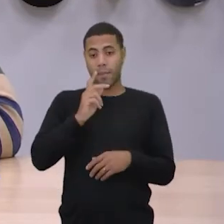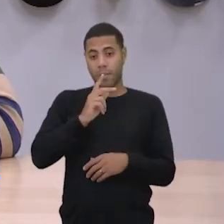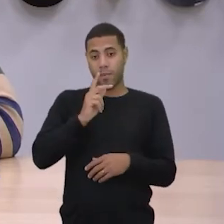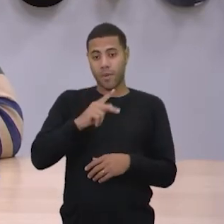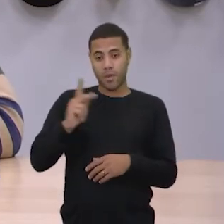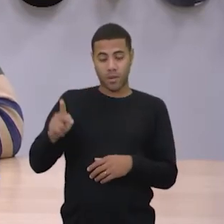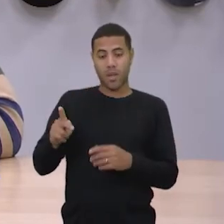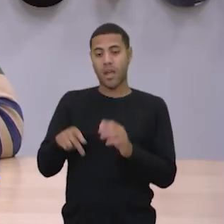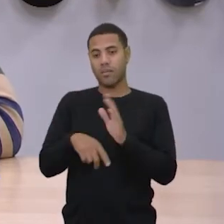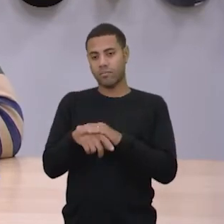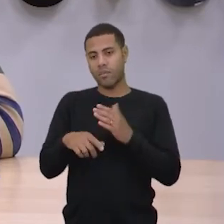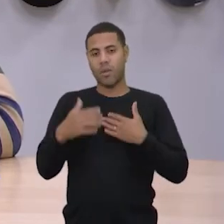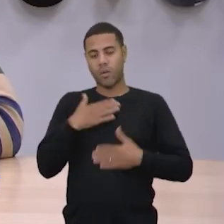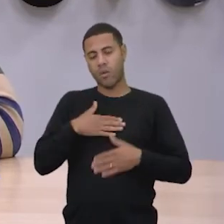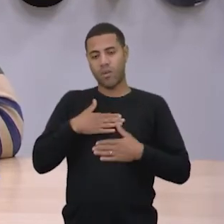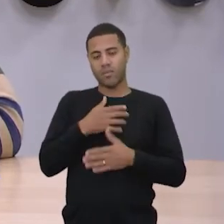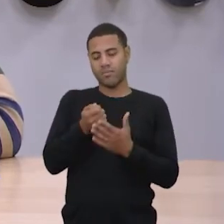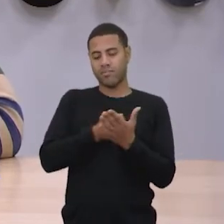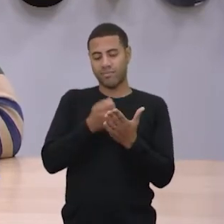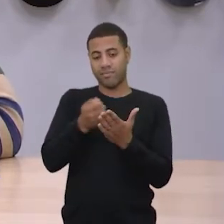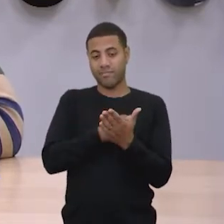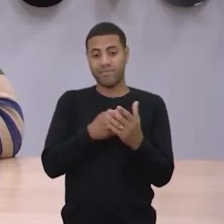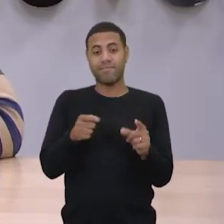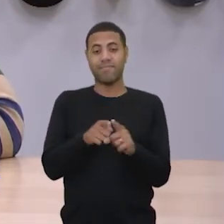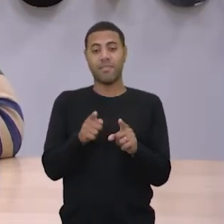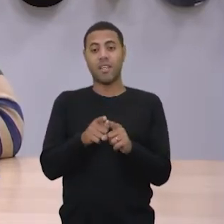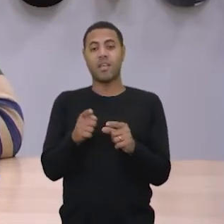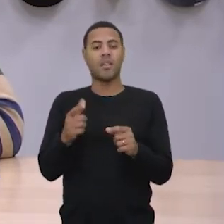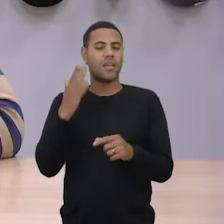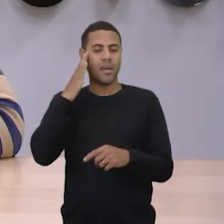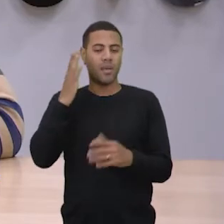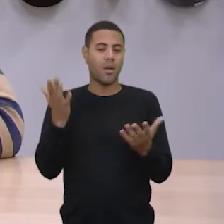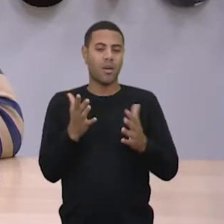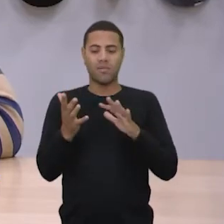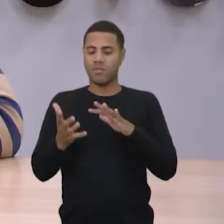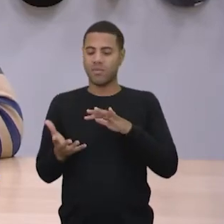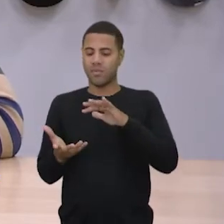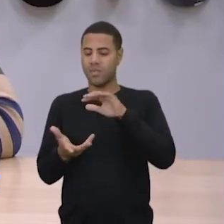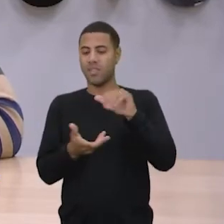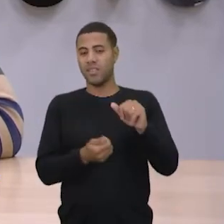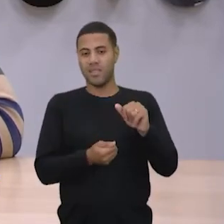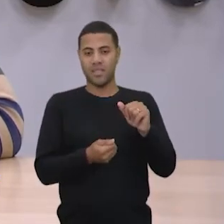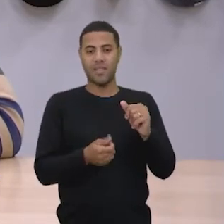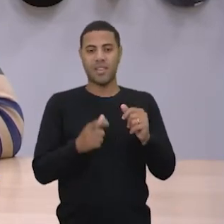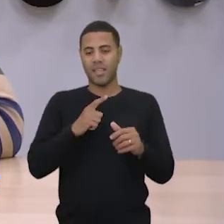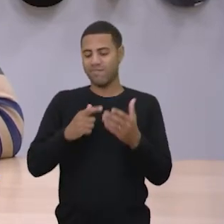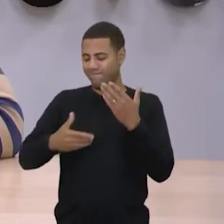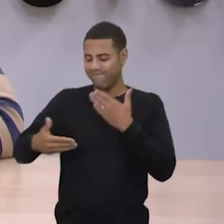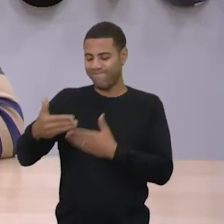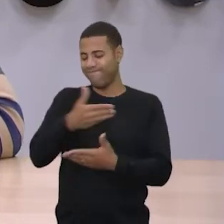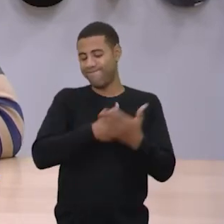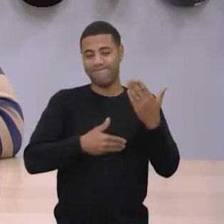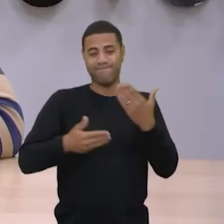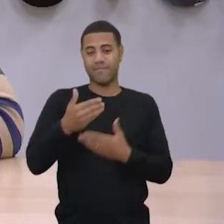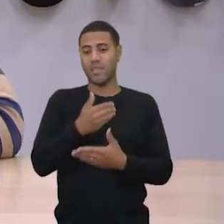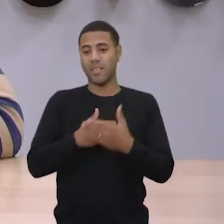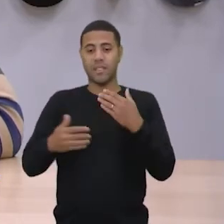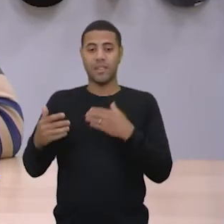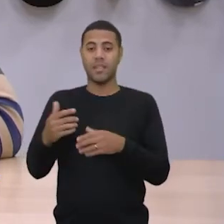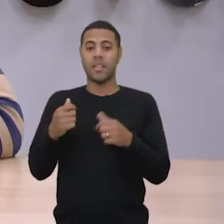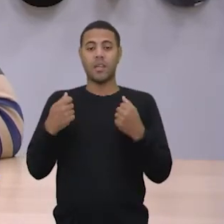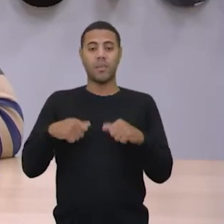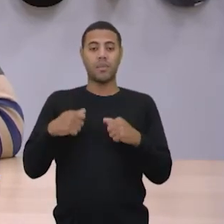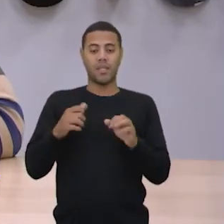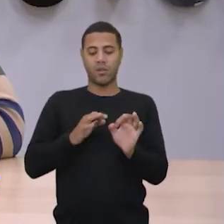eu anoto muita coisa. Hoje em dia, o nosso mundo é muito dinâmico, né? Então, se nós não tivermos